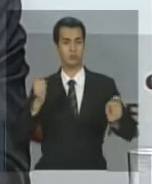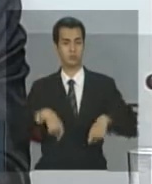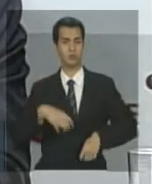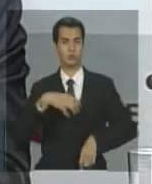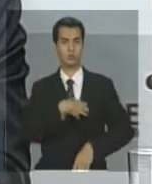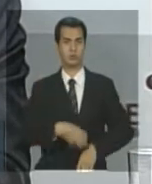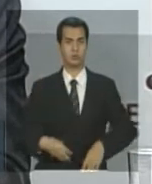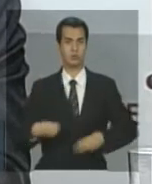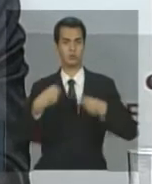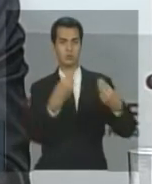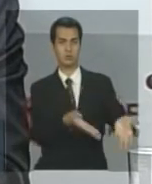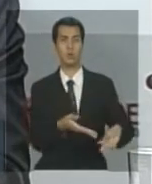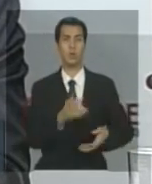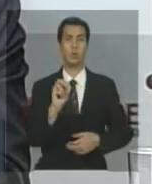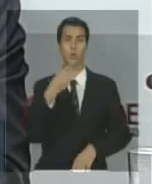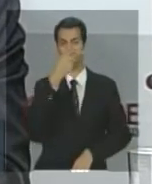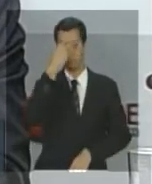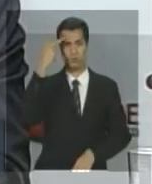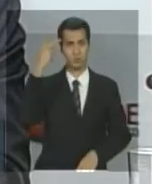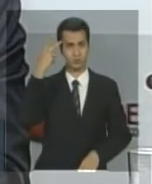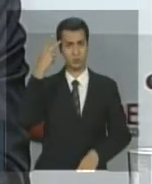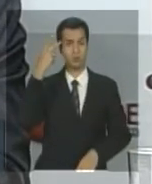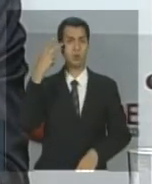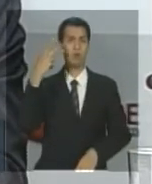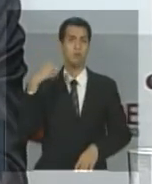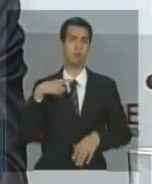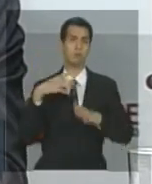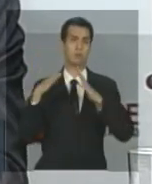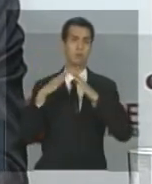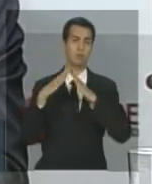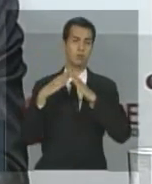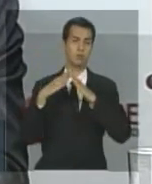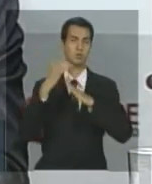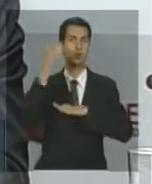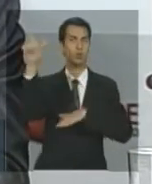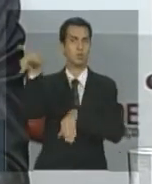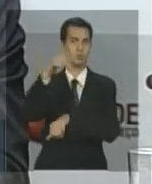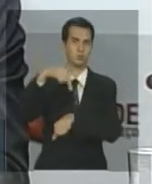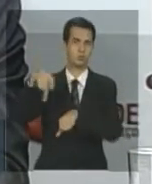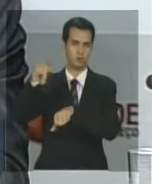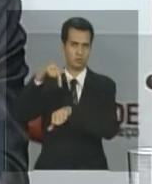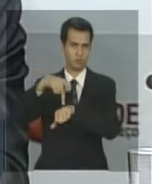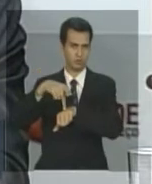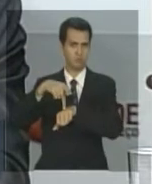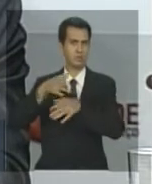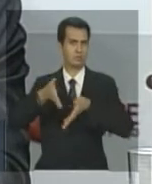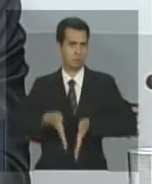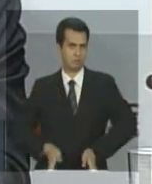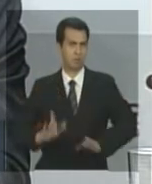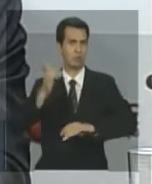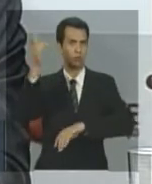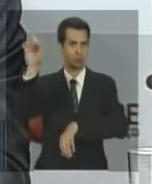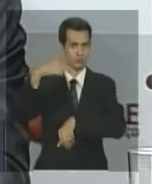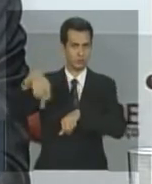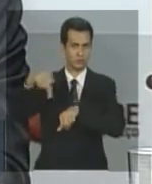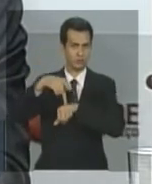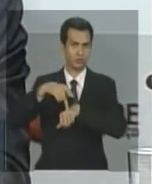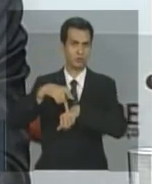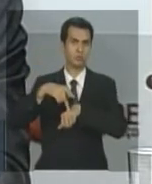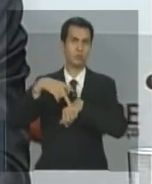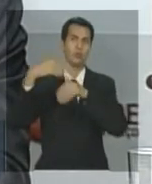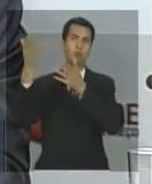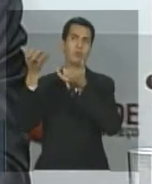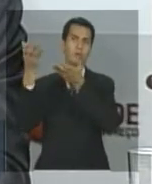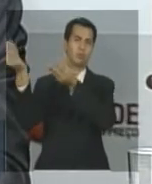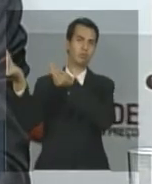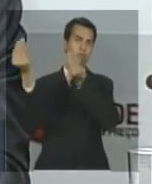de estrangeiros que não moram no Brasil. Os nossos serviços pela qualidade têm aumentado essa procura. E